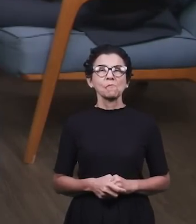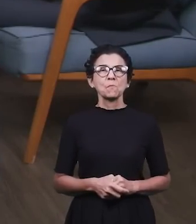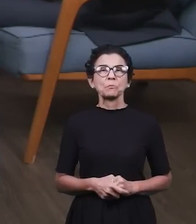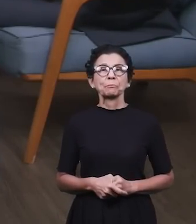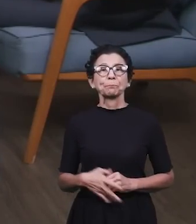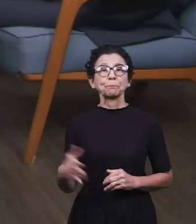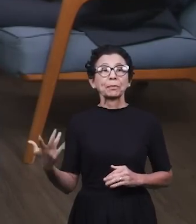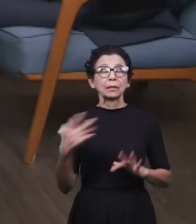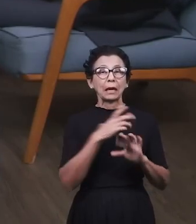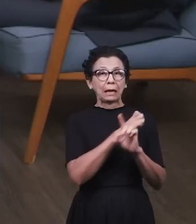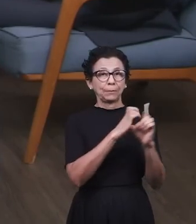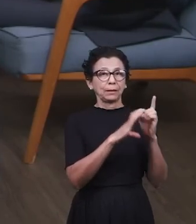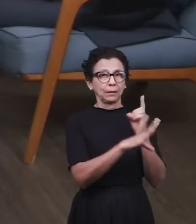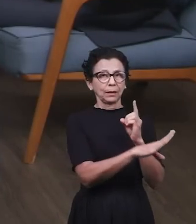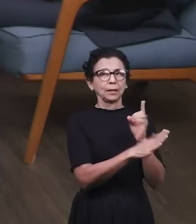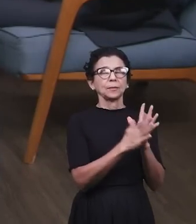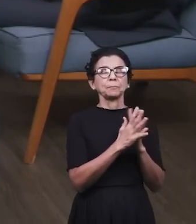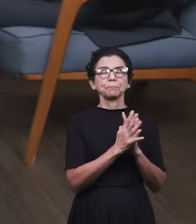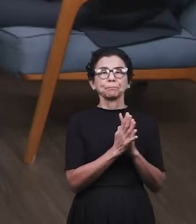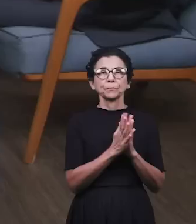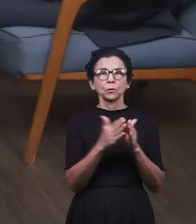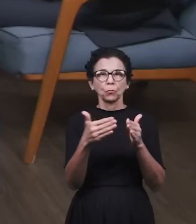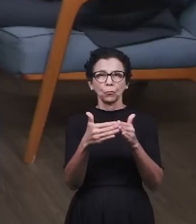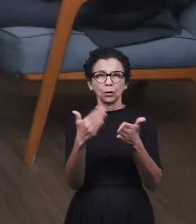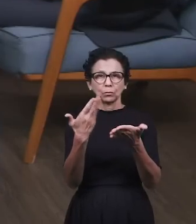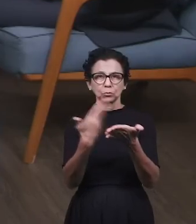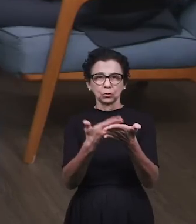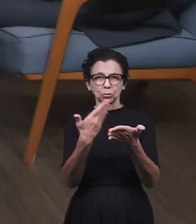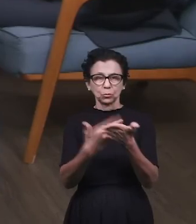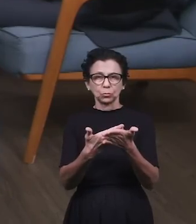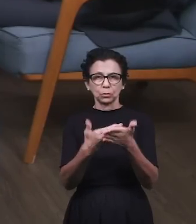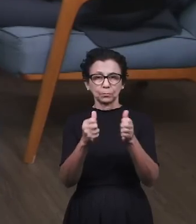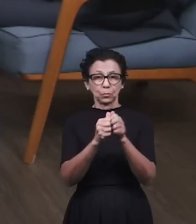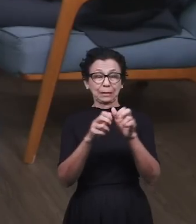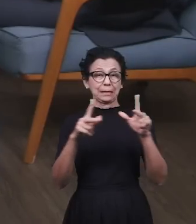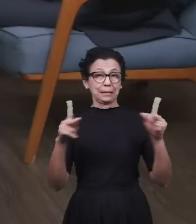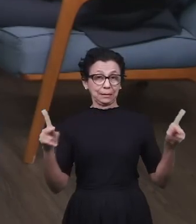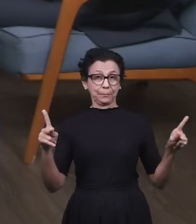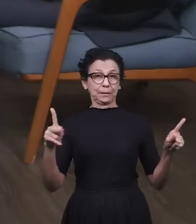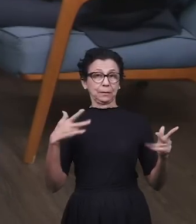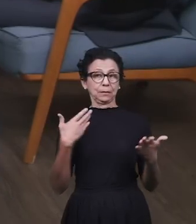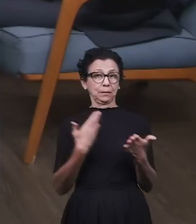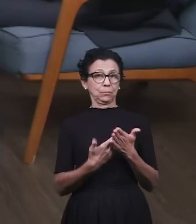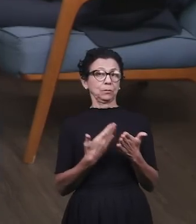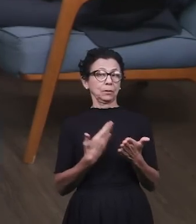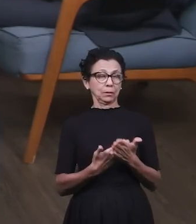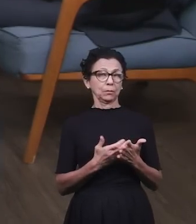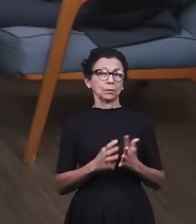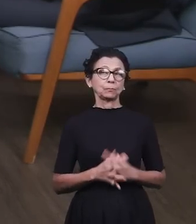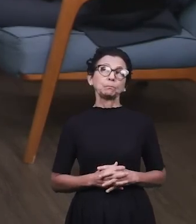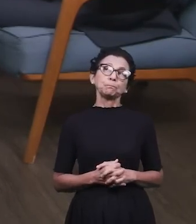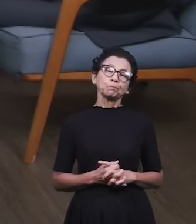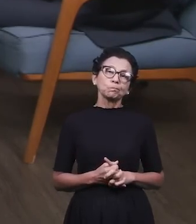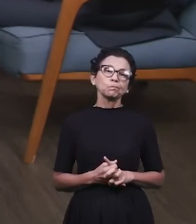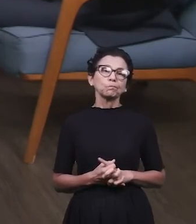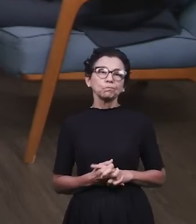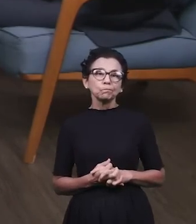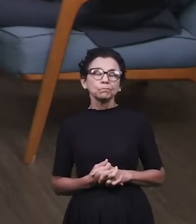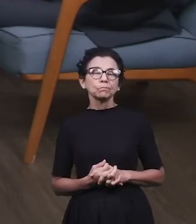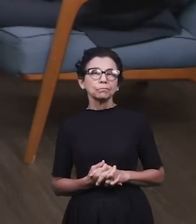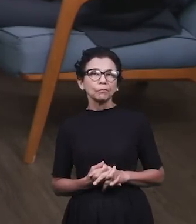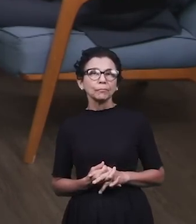na EBD voltada para o livro de Apocalipse. Estamos estudando o livro de Apocalipse e